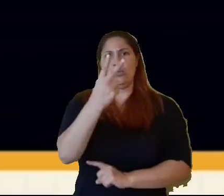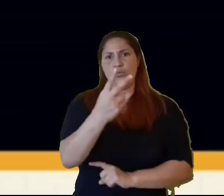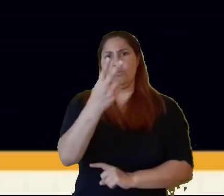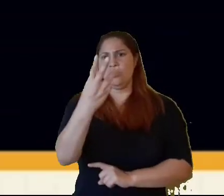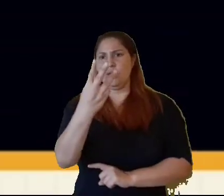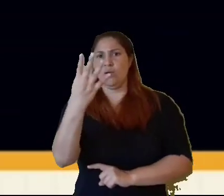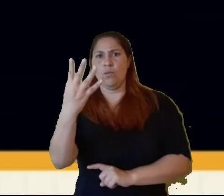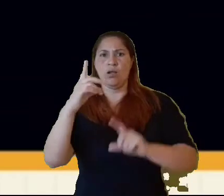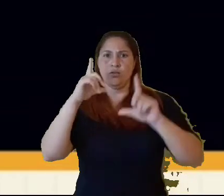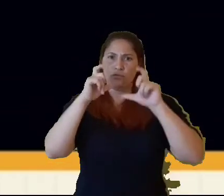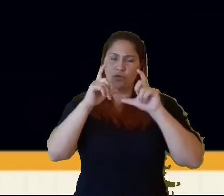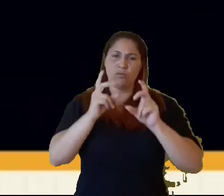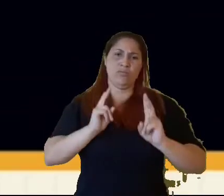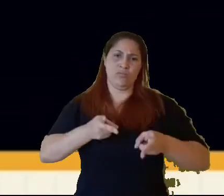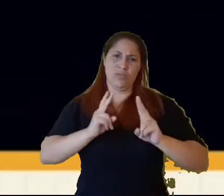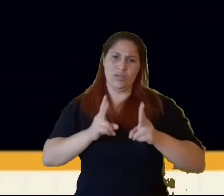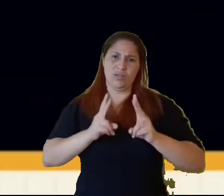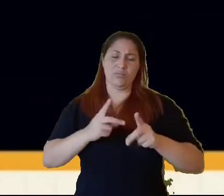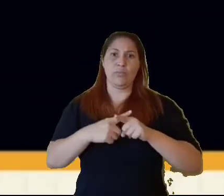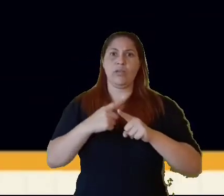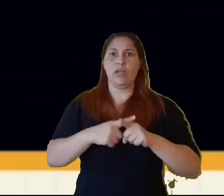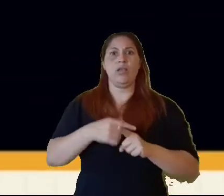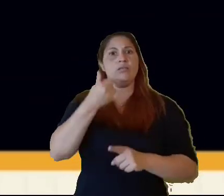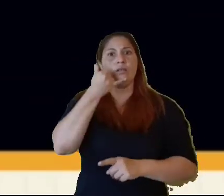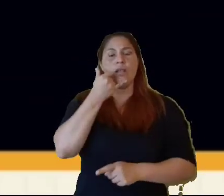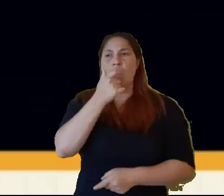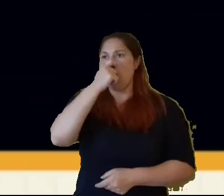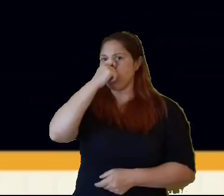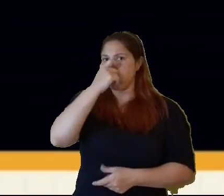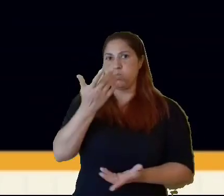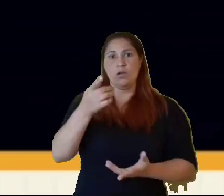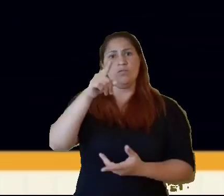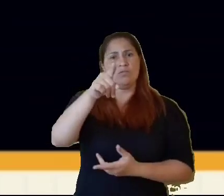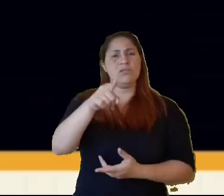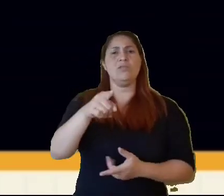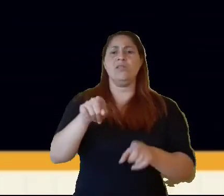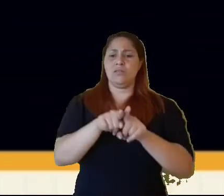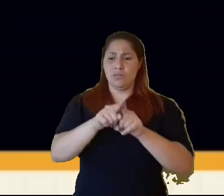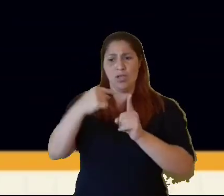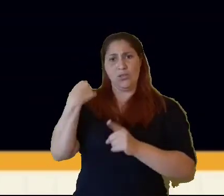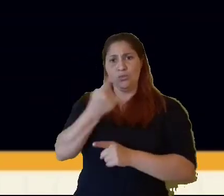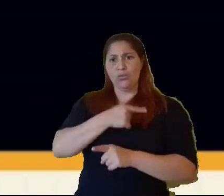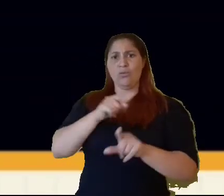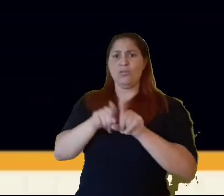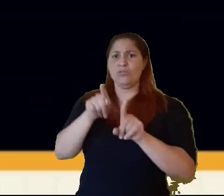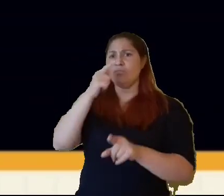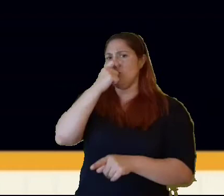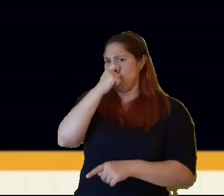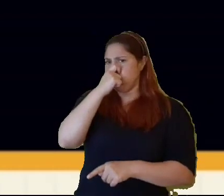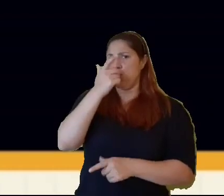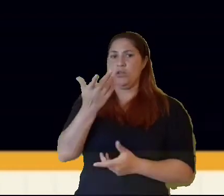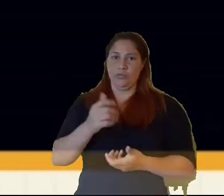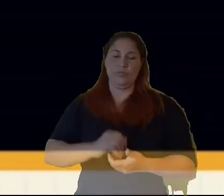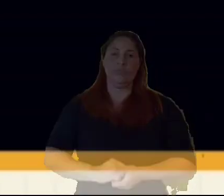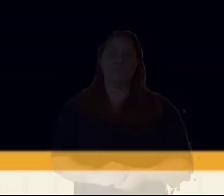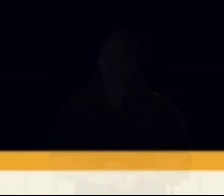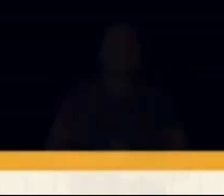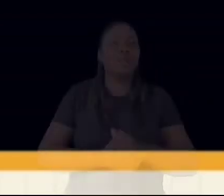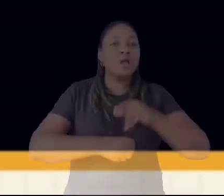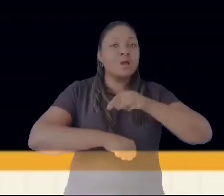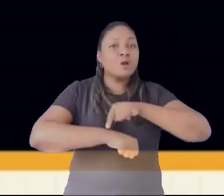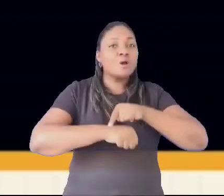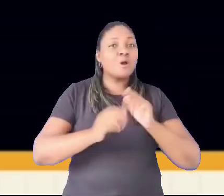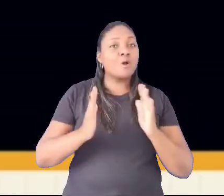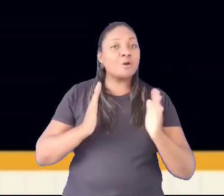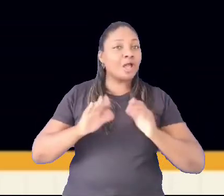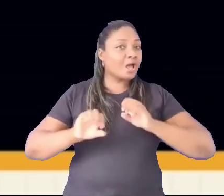3, 4 fotos da mesma atividade, porque aí não tem celular que resista. O de vocês não resiste, o nosso também não. Horário